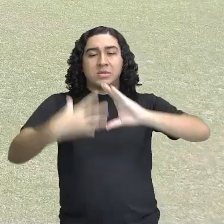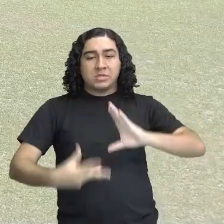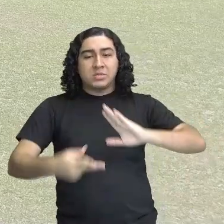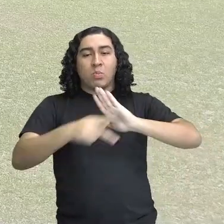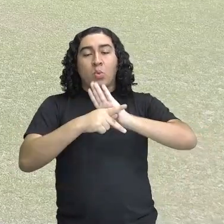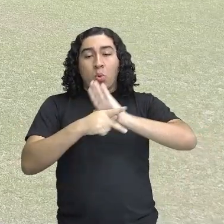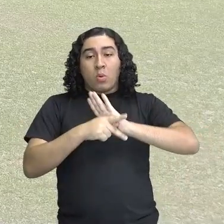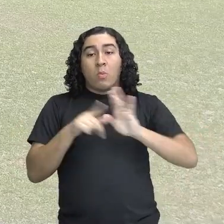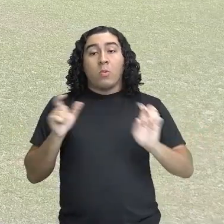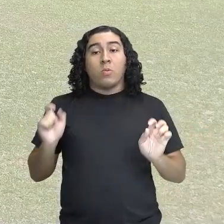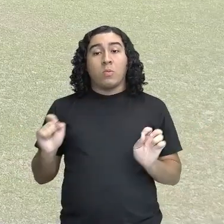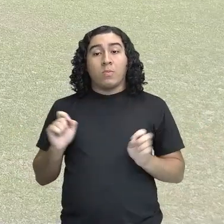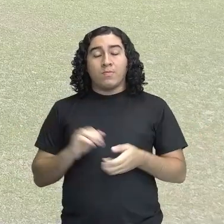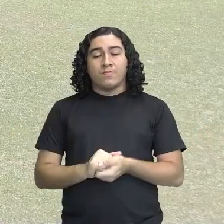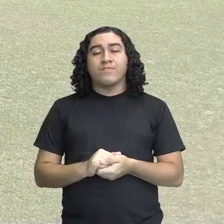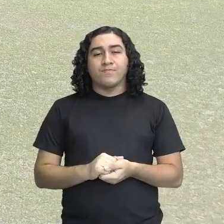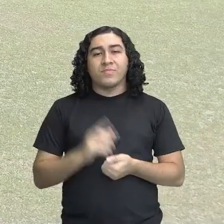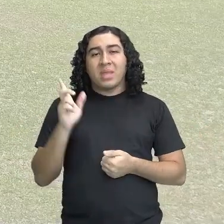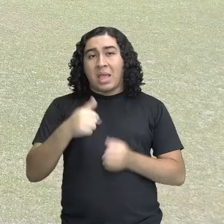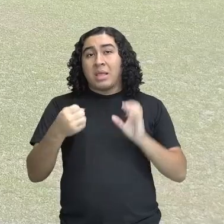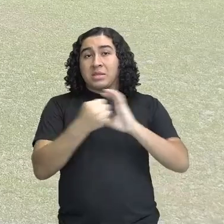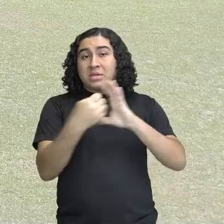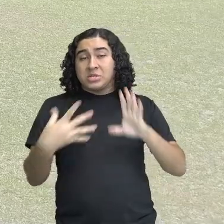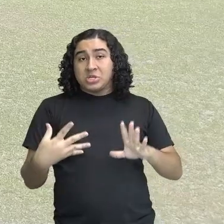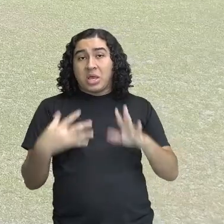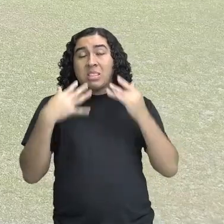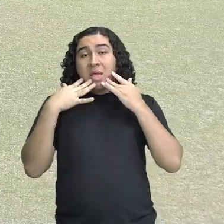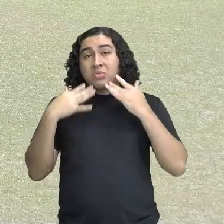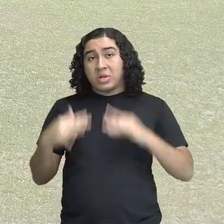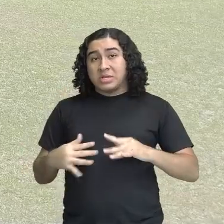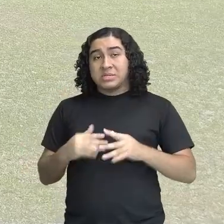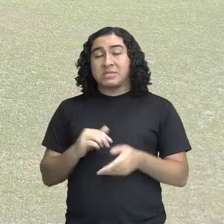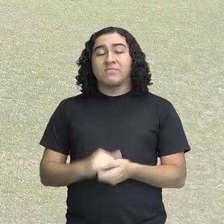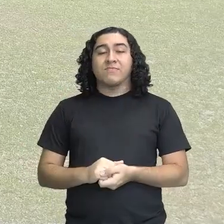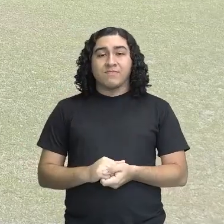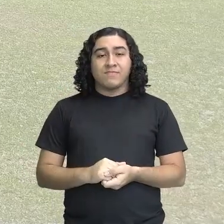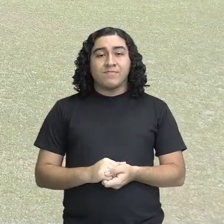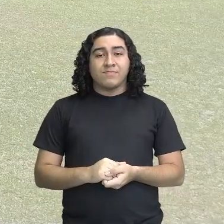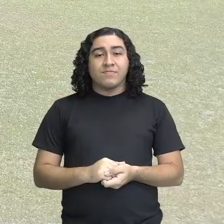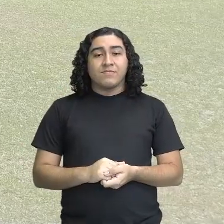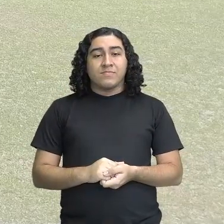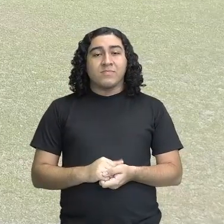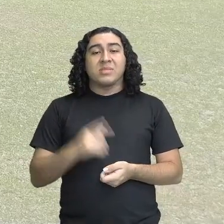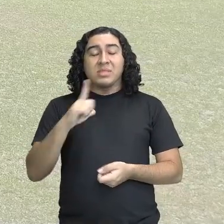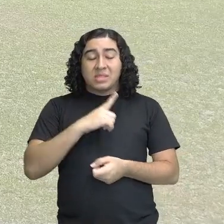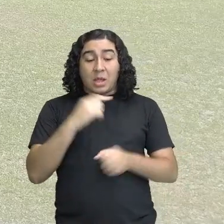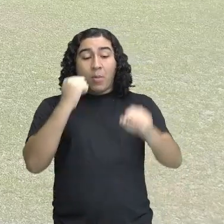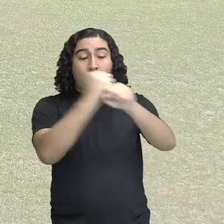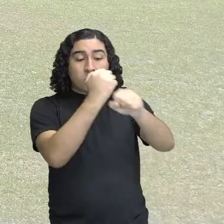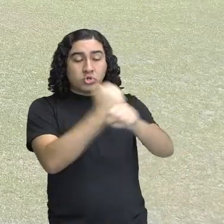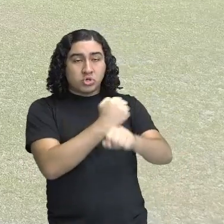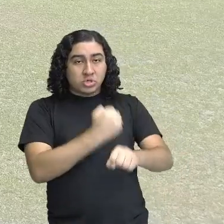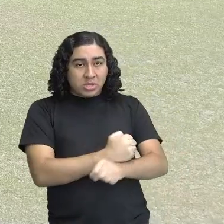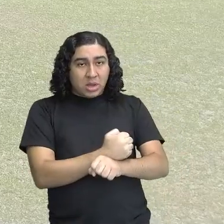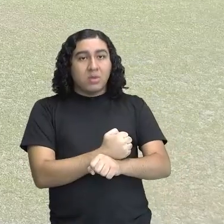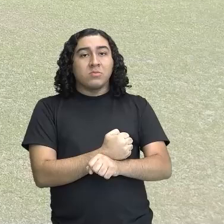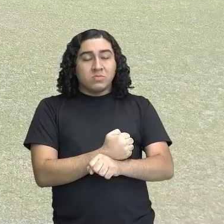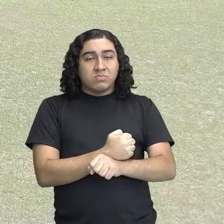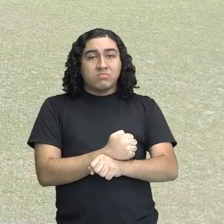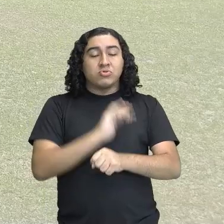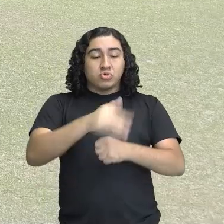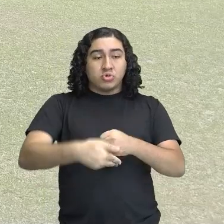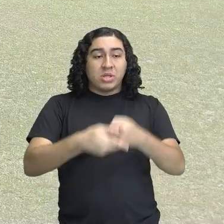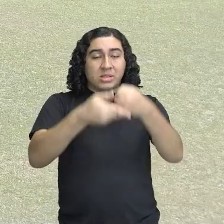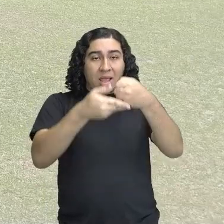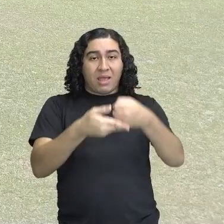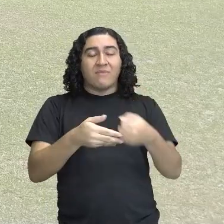são elementos da natureza. Então a gente tem aqui uma construção sustentável, um exemplo de arquitetura